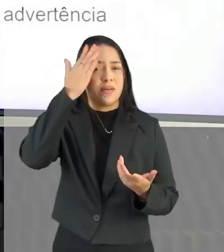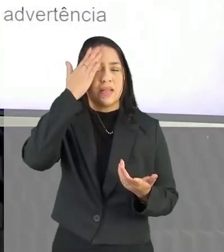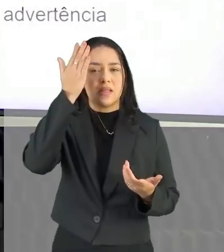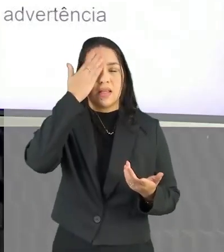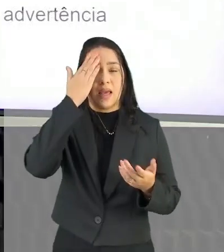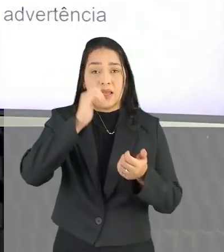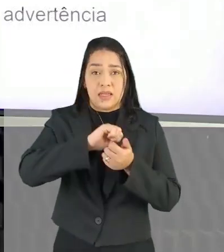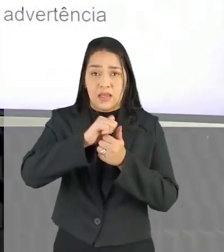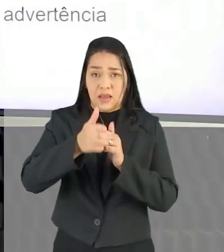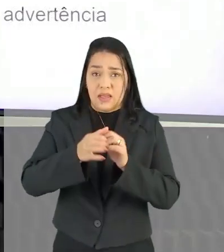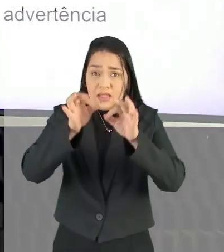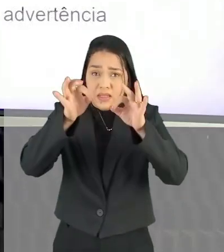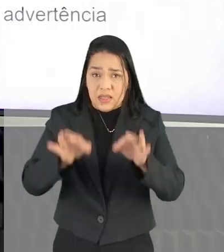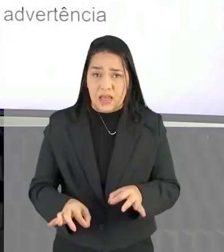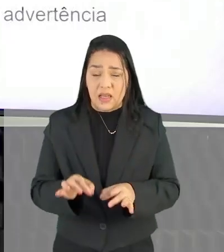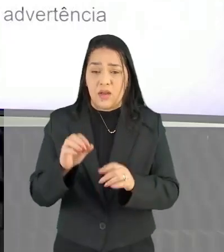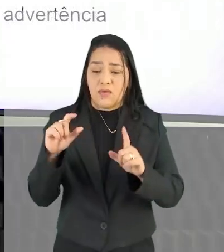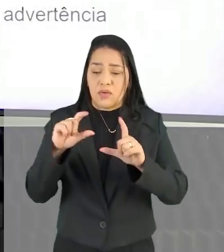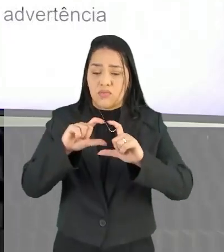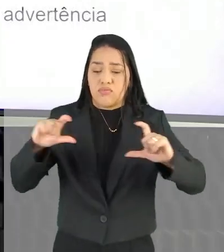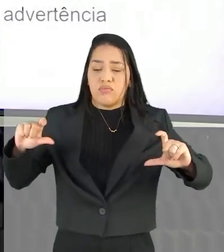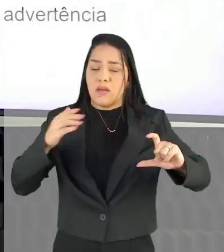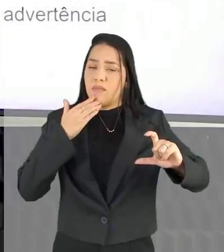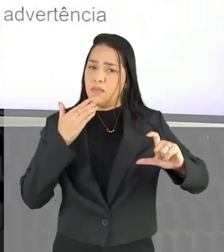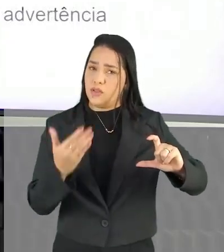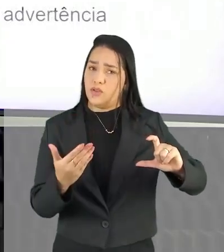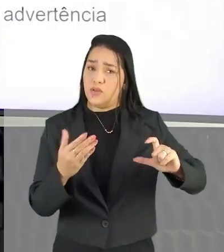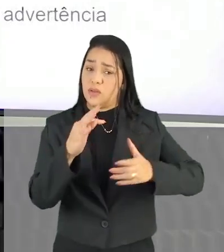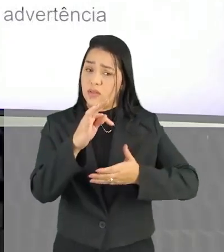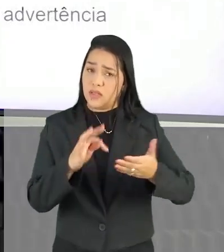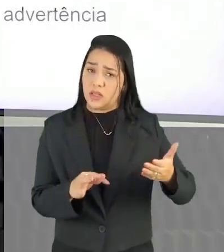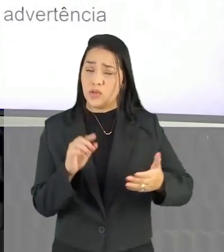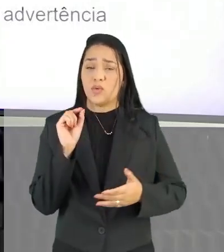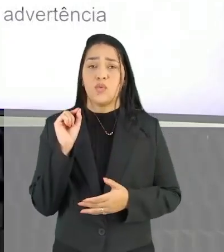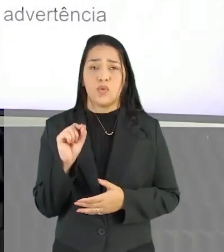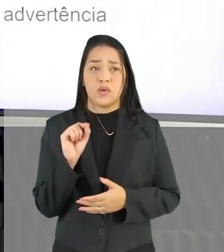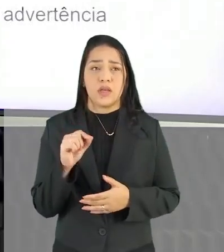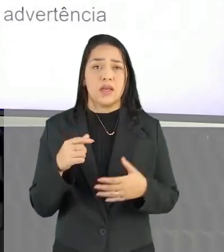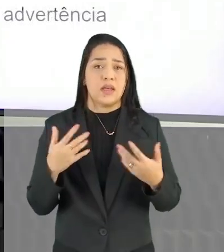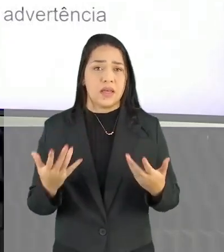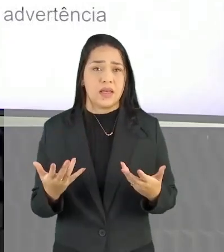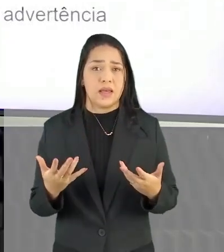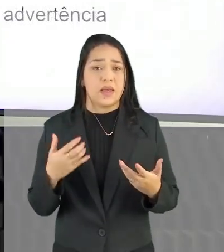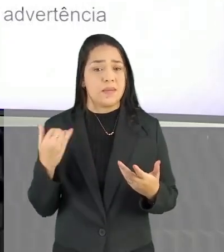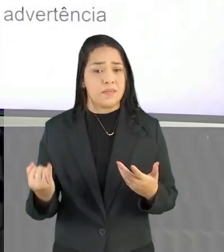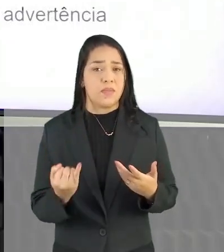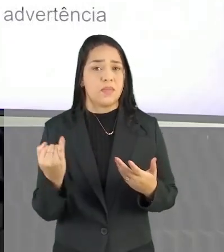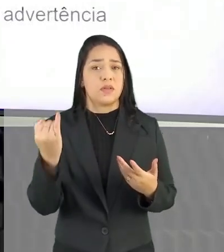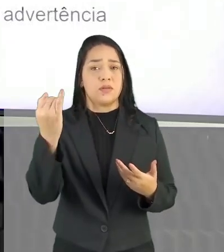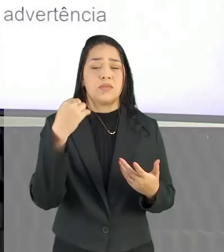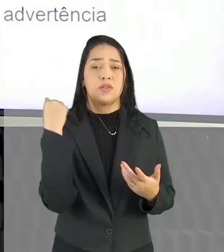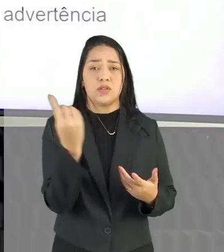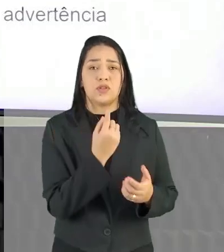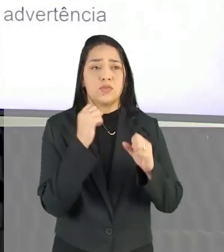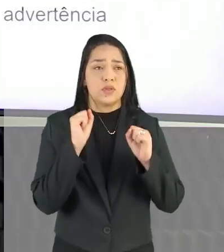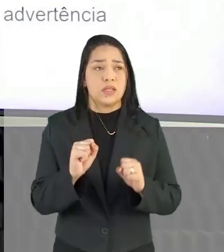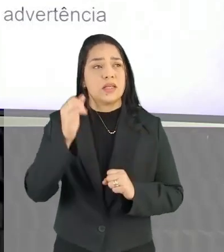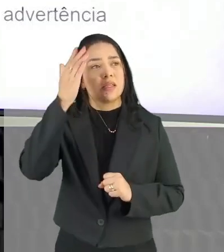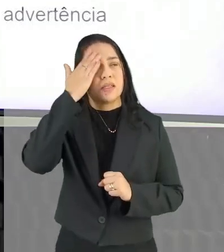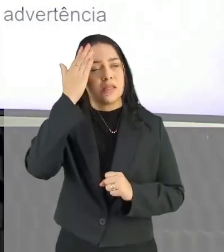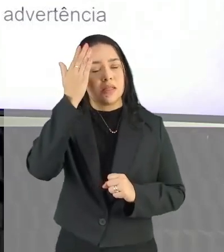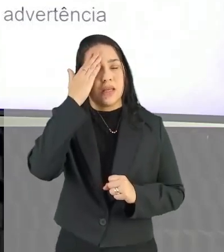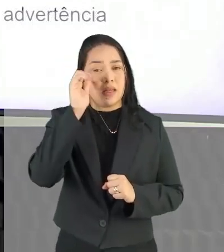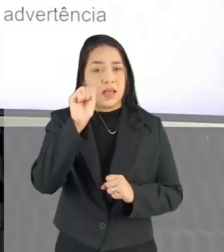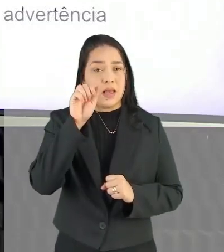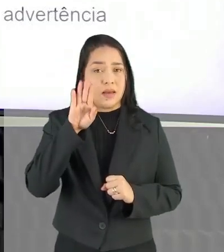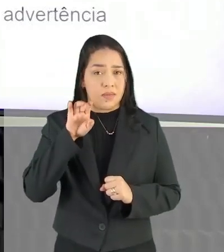interpretar adequadamente o que o enunciado está pedindo. Então, esse enunciado vai ser, assim, algo fundamental para a gente poder compreender para chegar